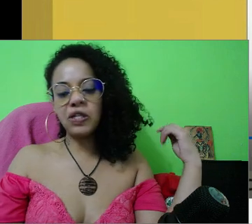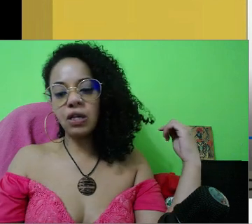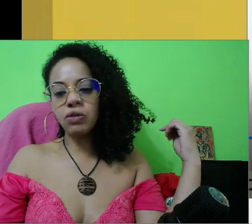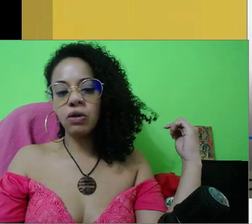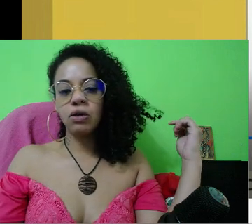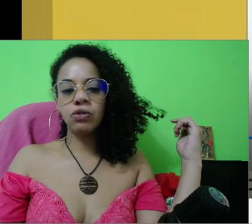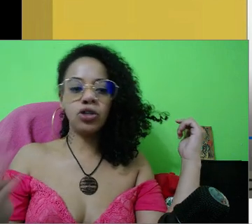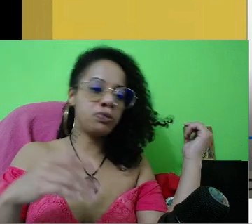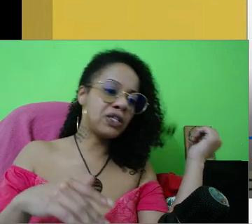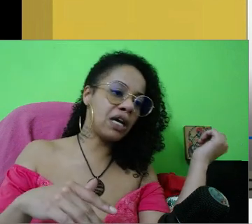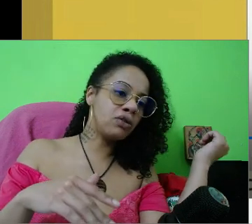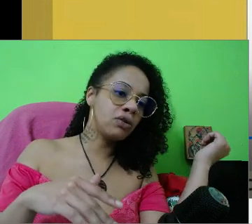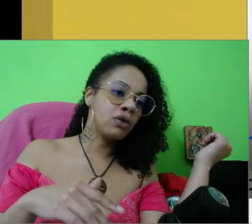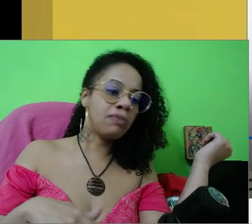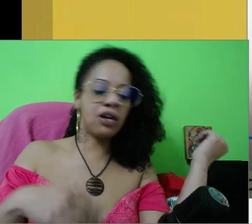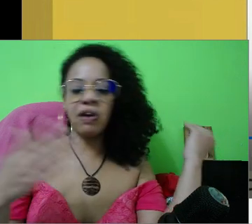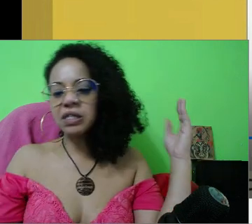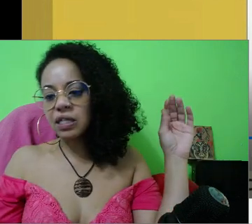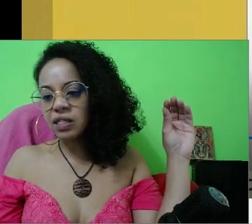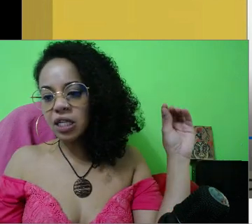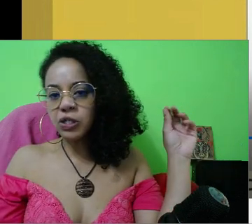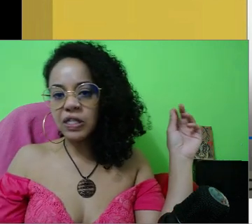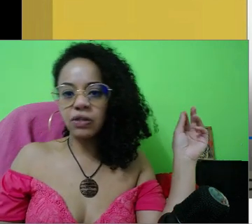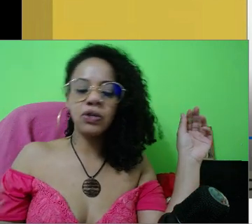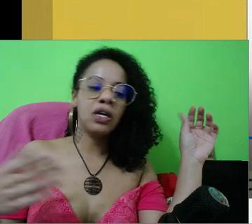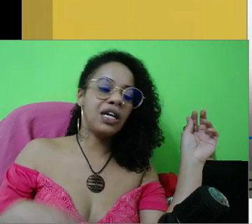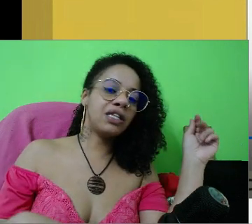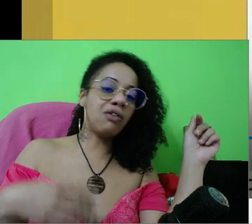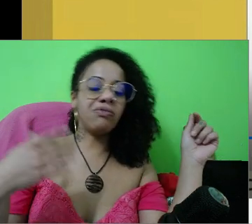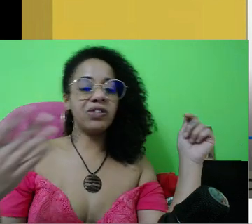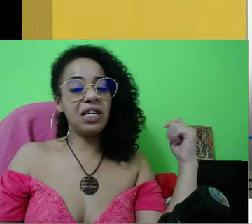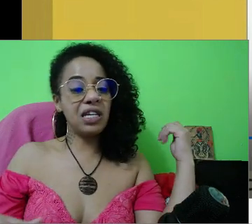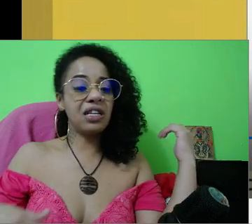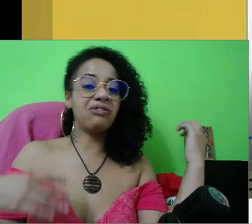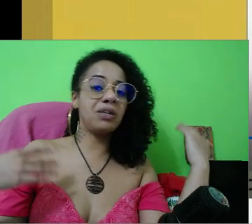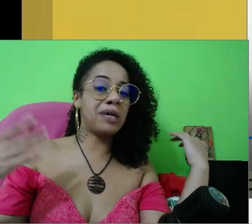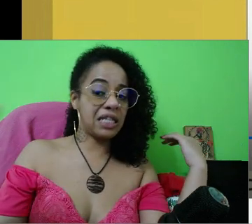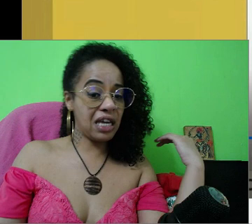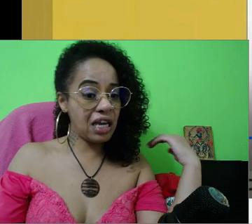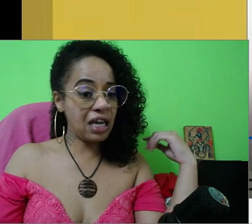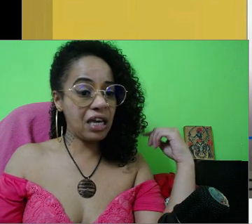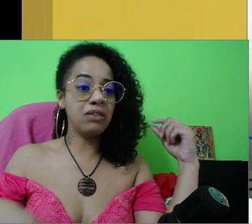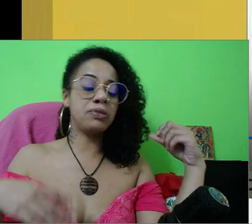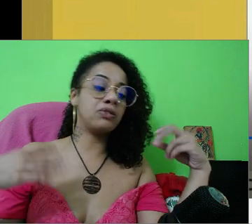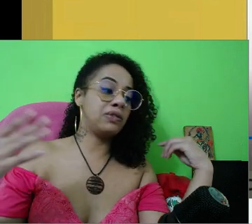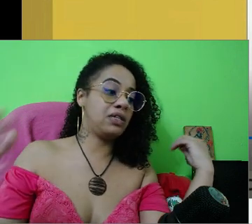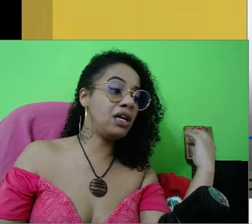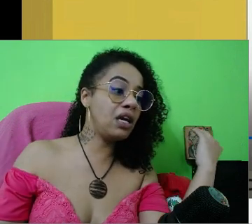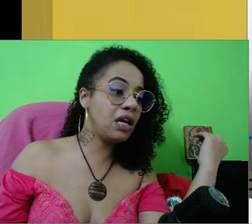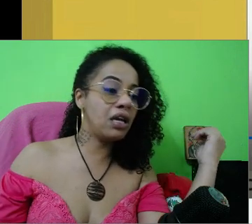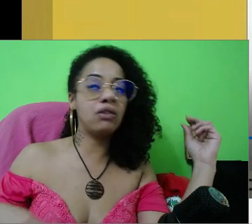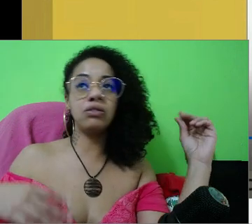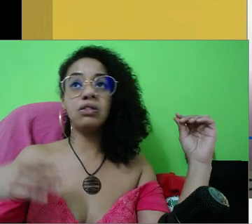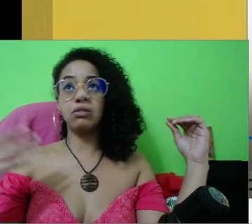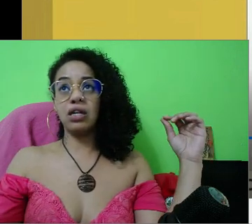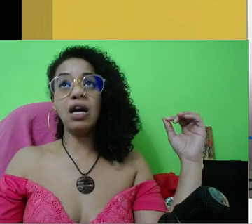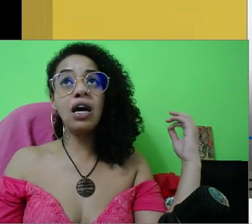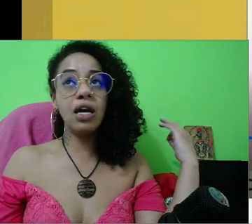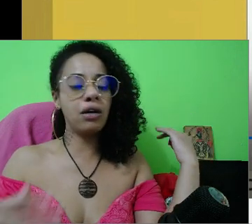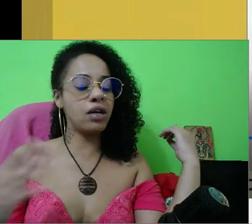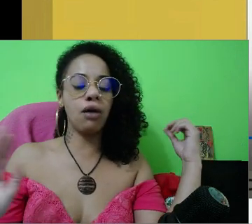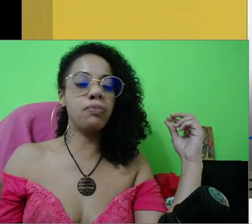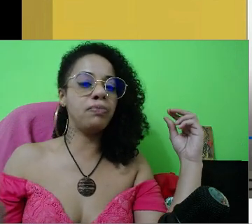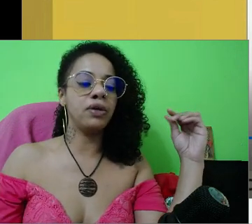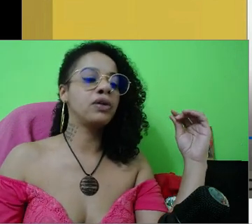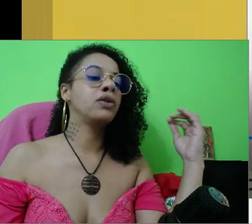Gomes por cento mas não vai passar de 6%. então vocês ainda estavam debatendo porque os filhos não